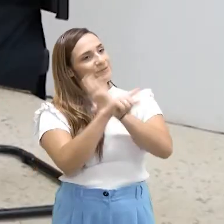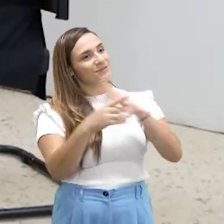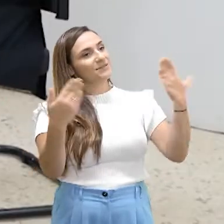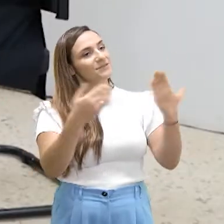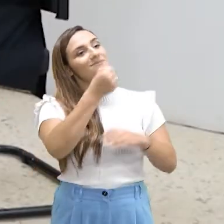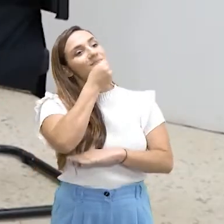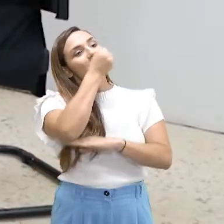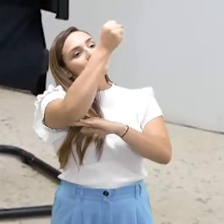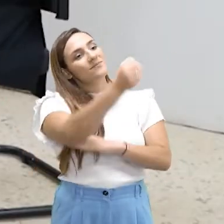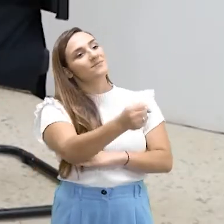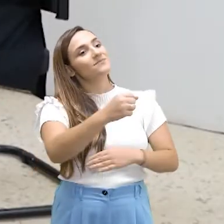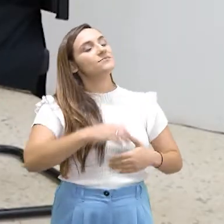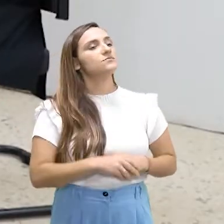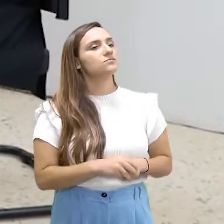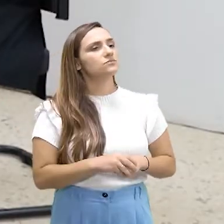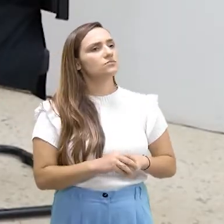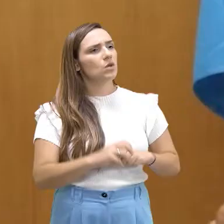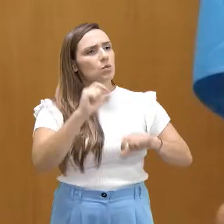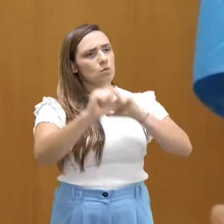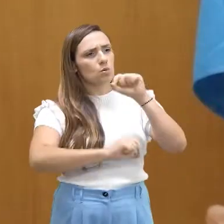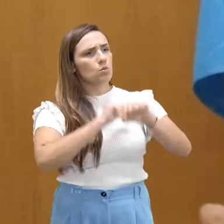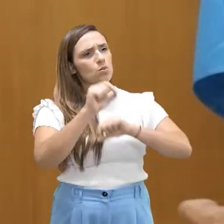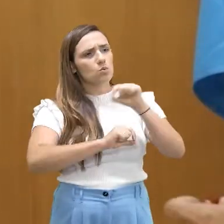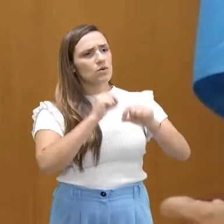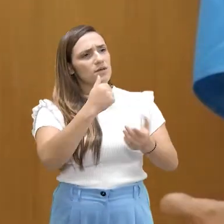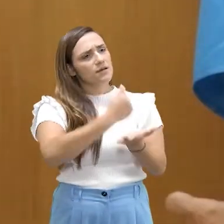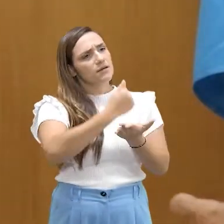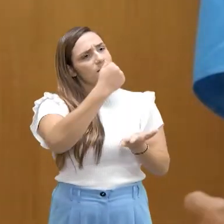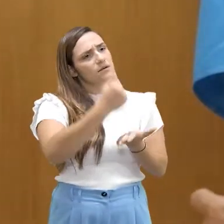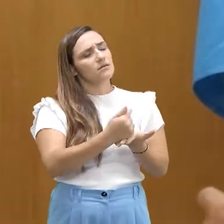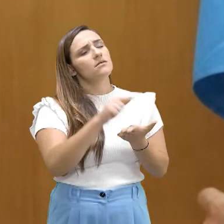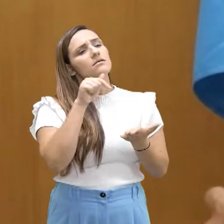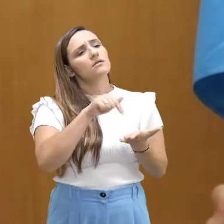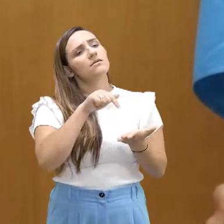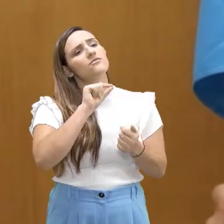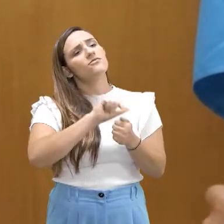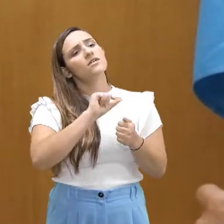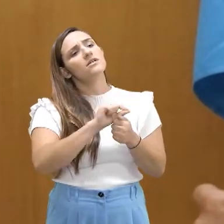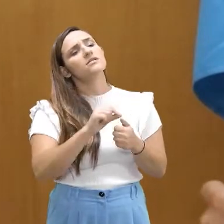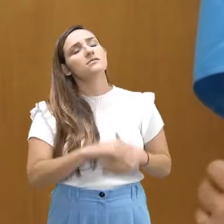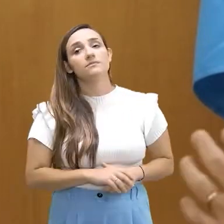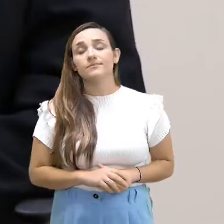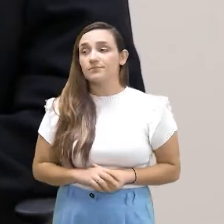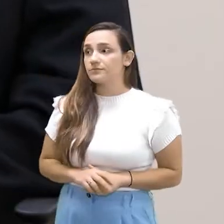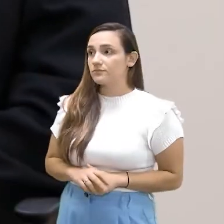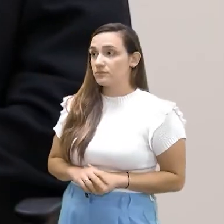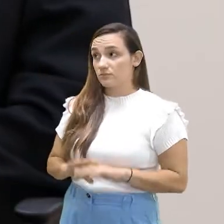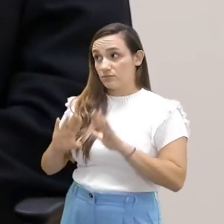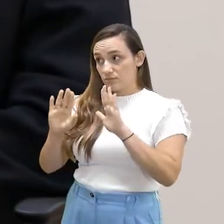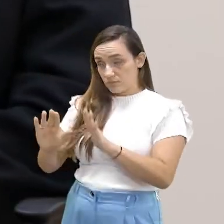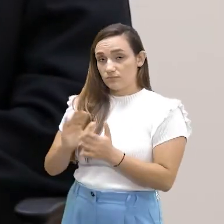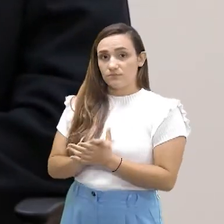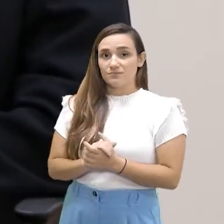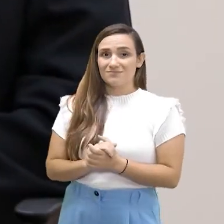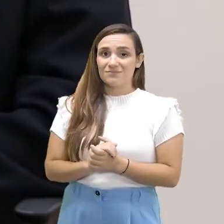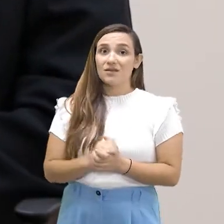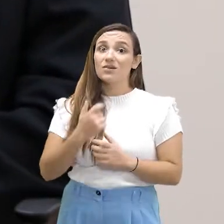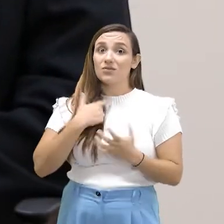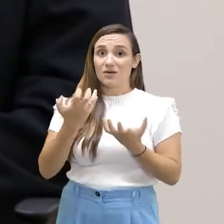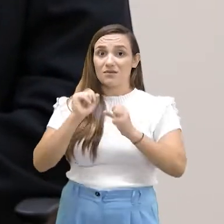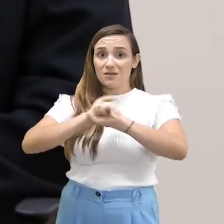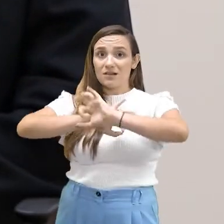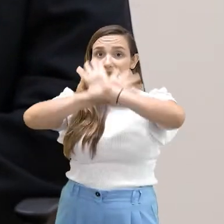começar essa entrevista. O que é um cartório ou serventia extrajudicial? Bem, primeiro